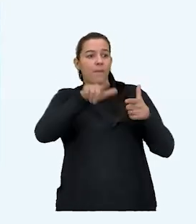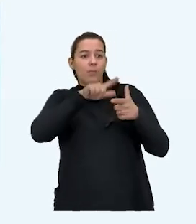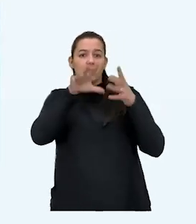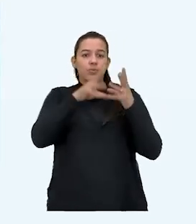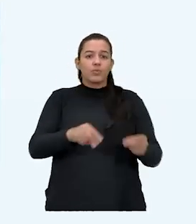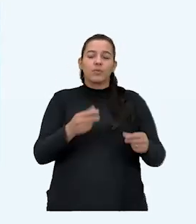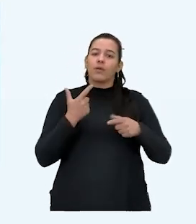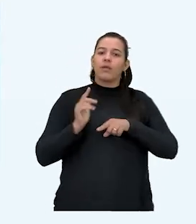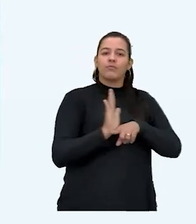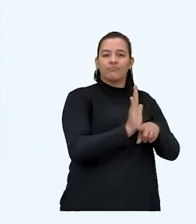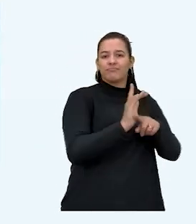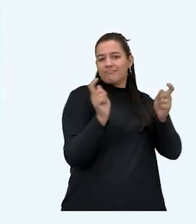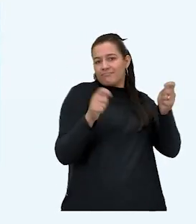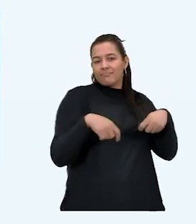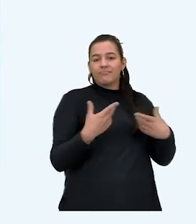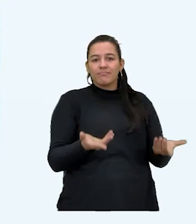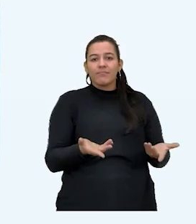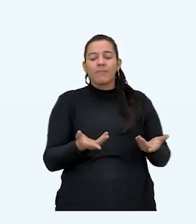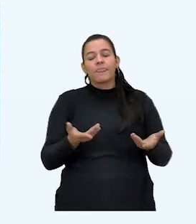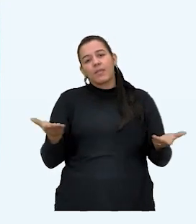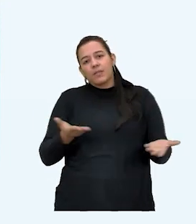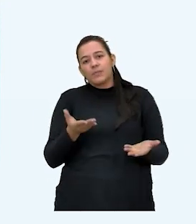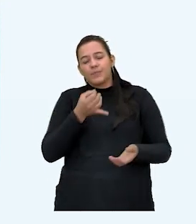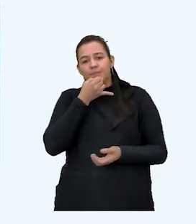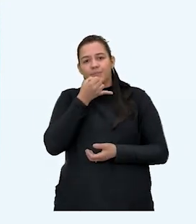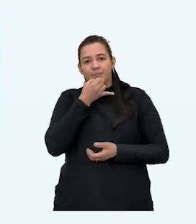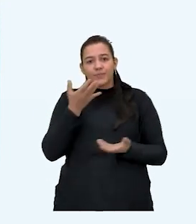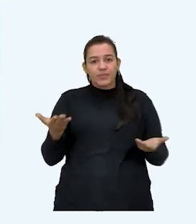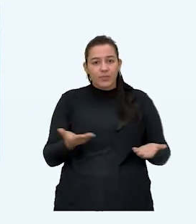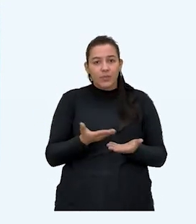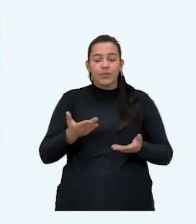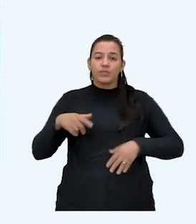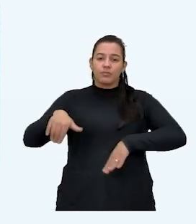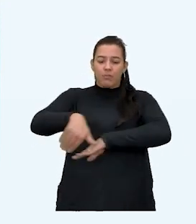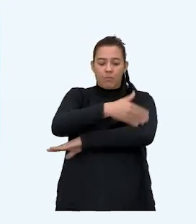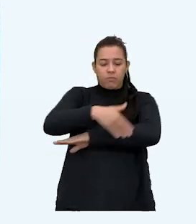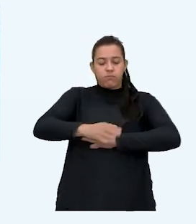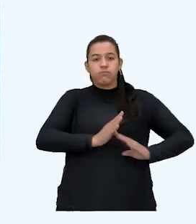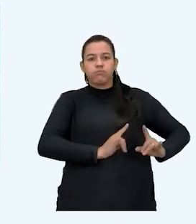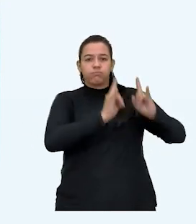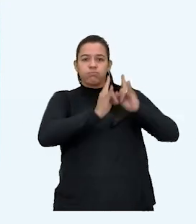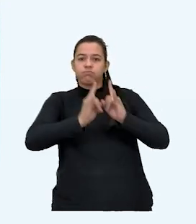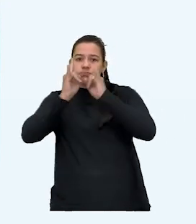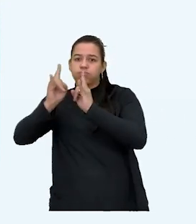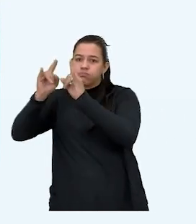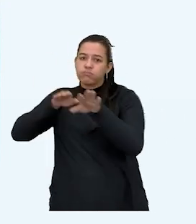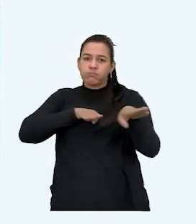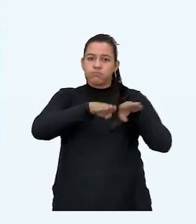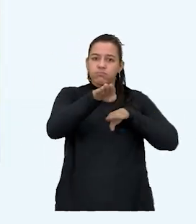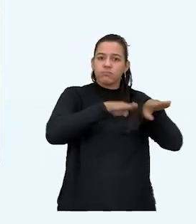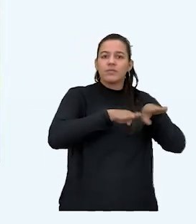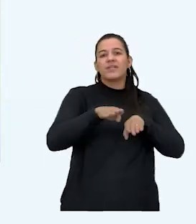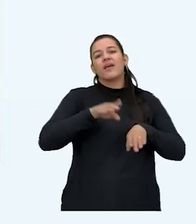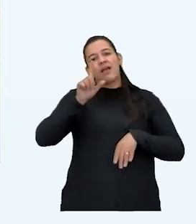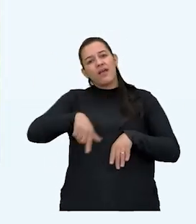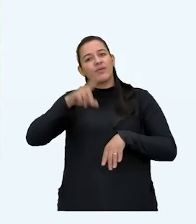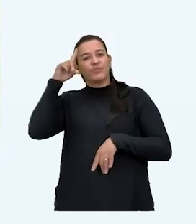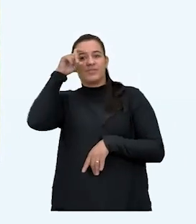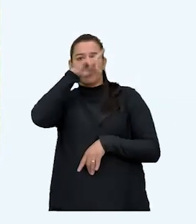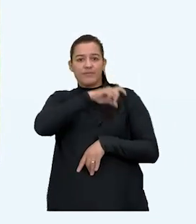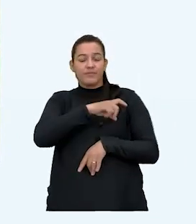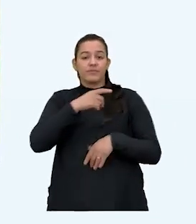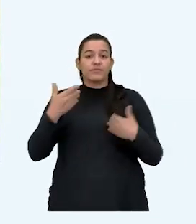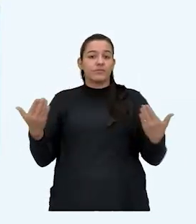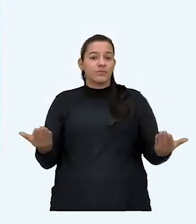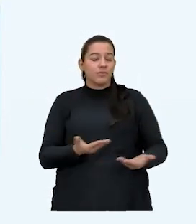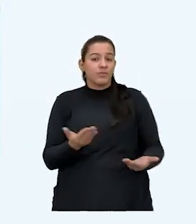problemas. Então, vamos a um exemplo prático, né? Mobilidade urbana sempre é um desafio das grandes cidades e